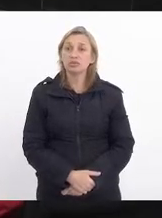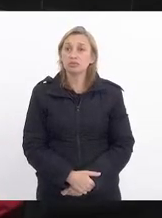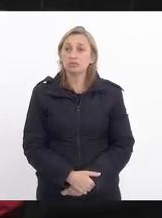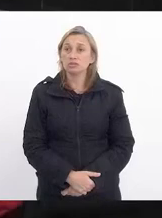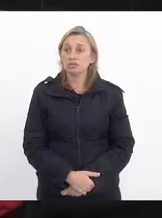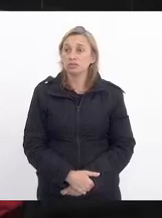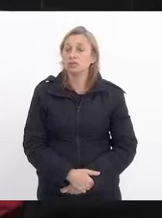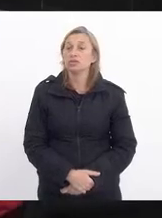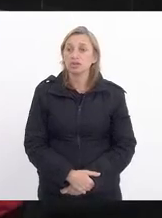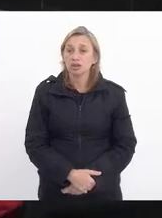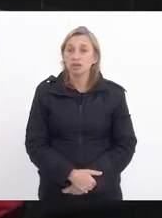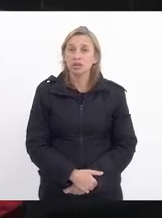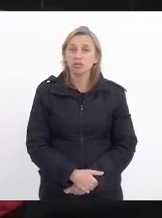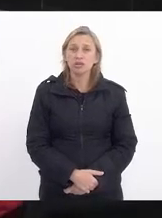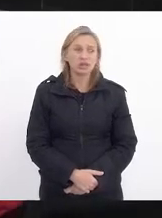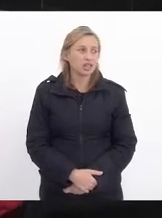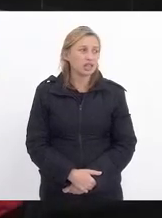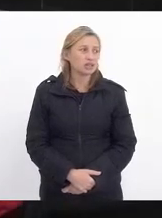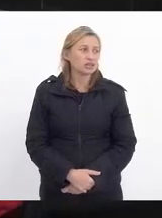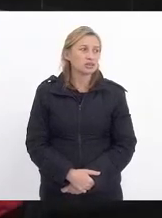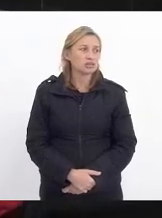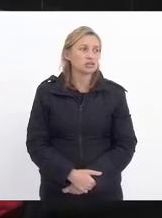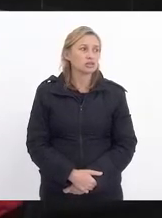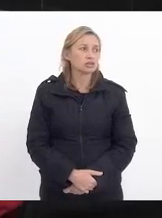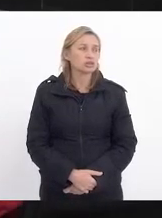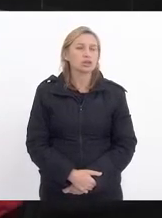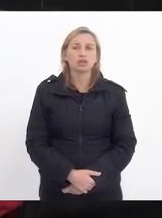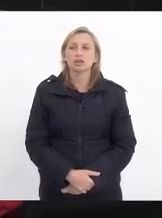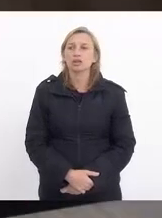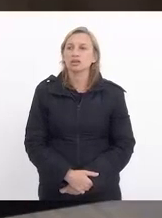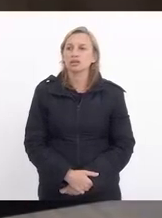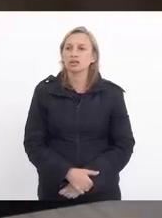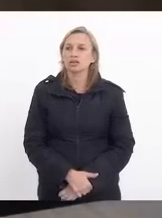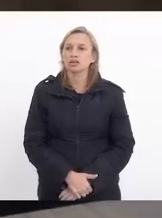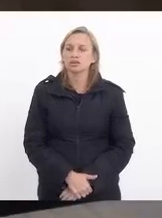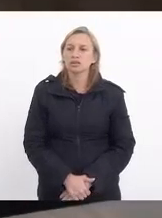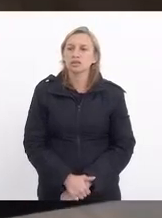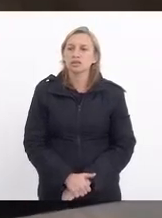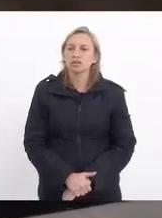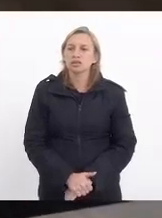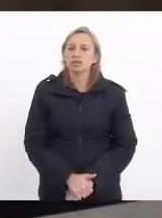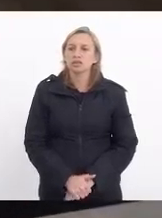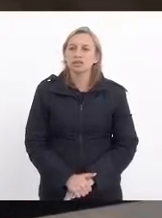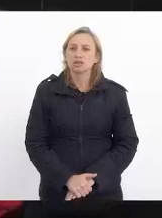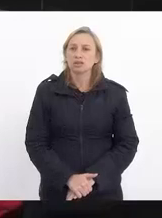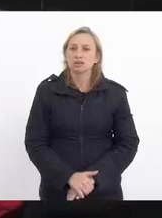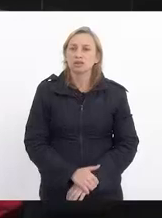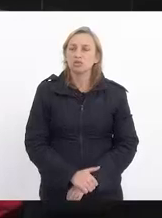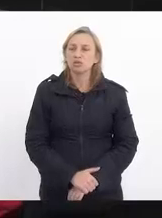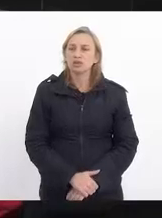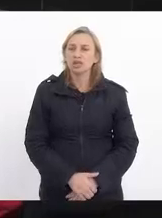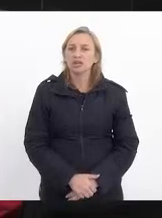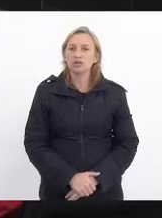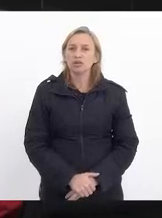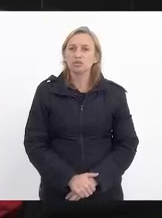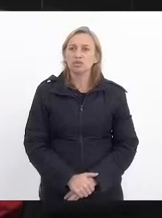E aí é só um minuto Presidente um minuto